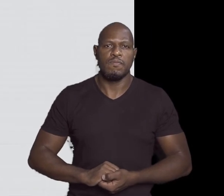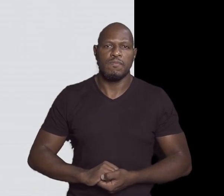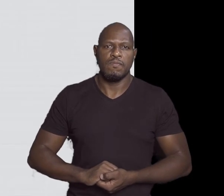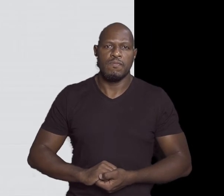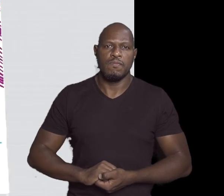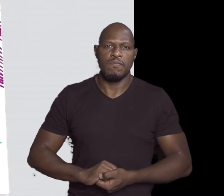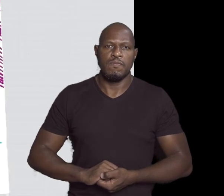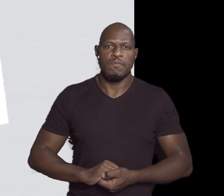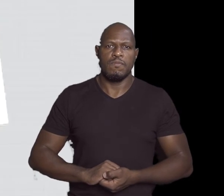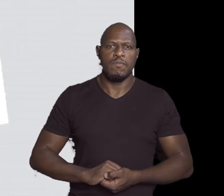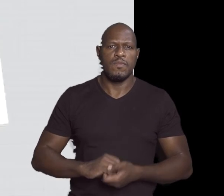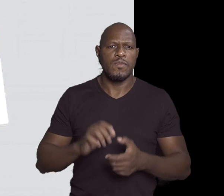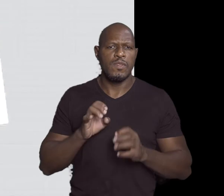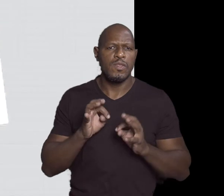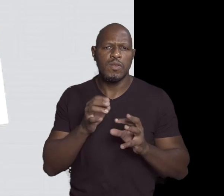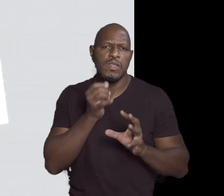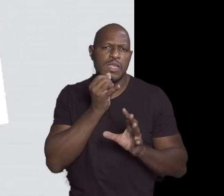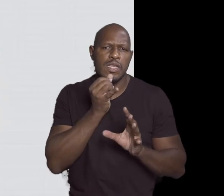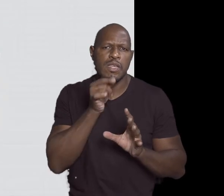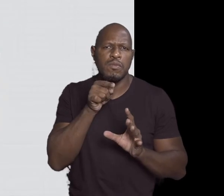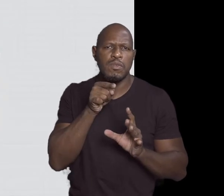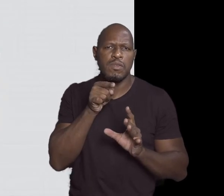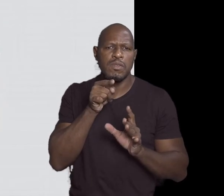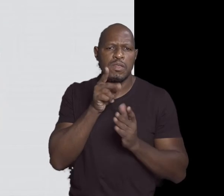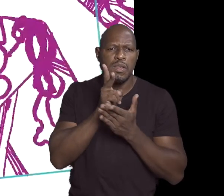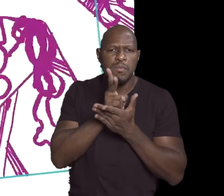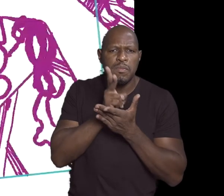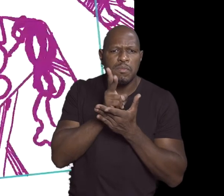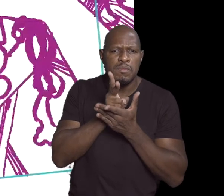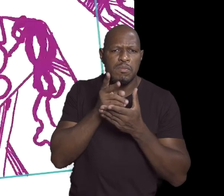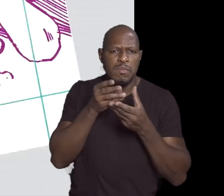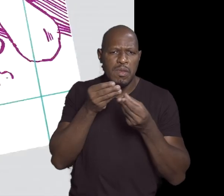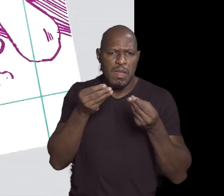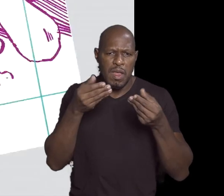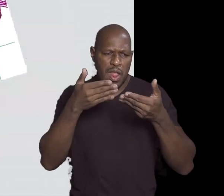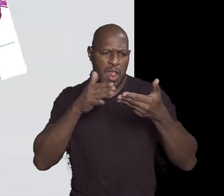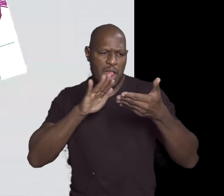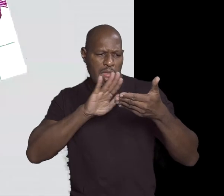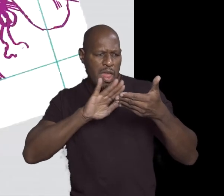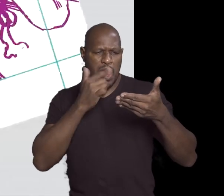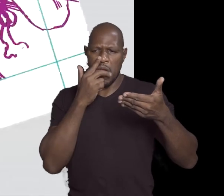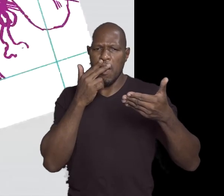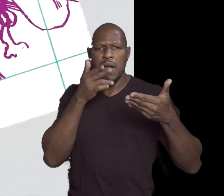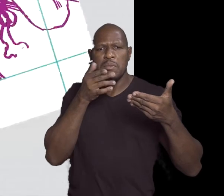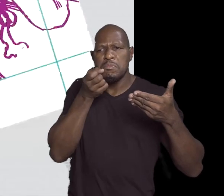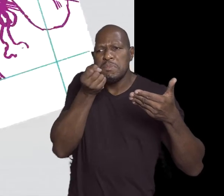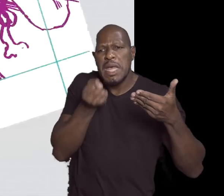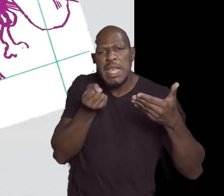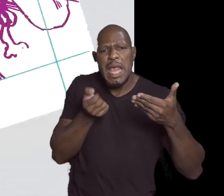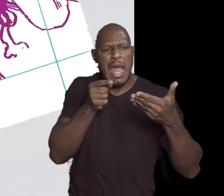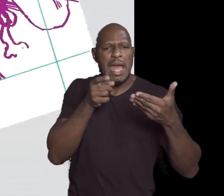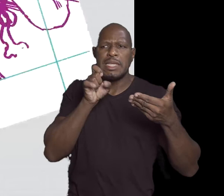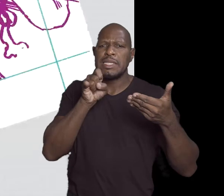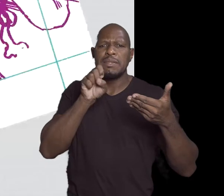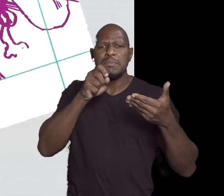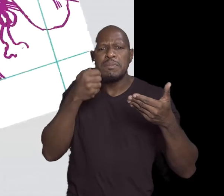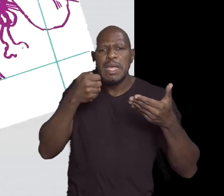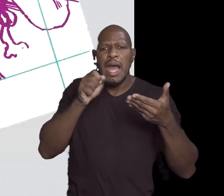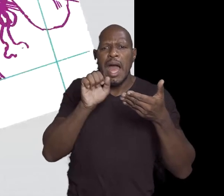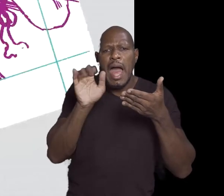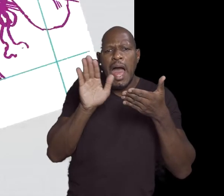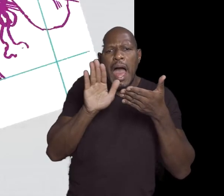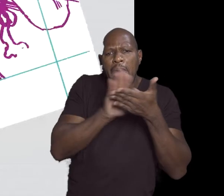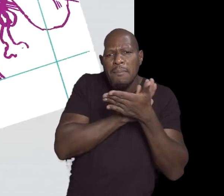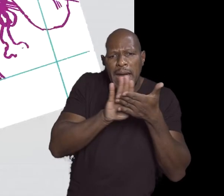E se tudo isso aqui, por exemplo, estivesse na mesma lei, eu acho que isso aqui ficou muito pesado, eu precisasse apagar, eu ia ter que ir